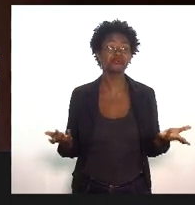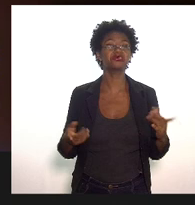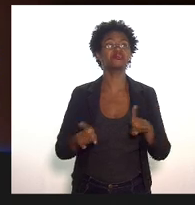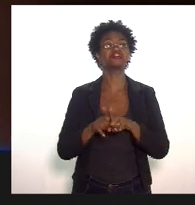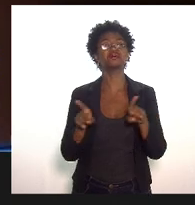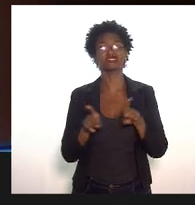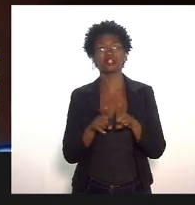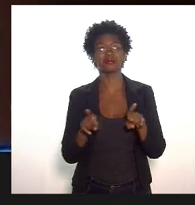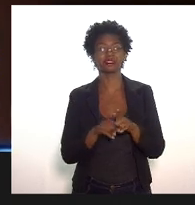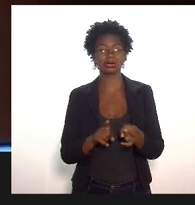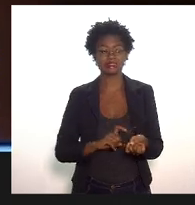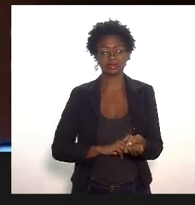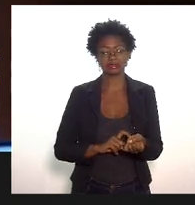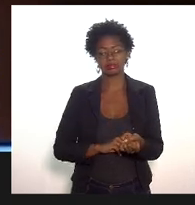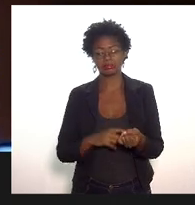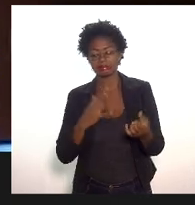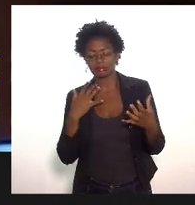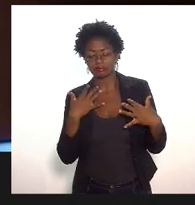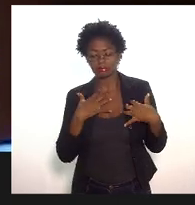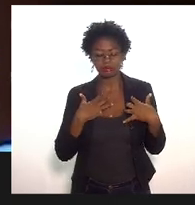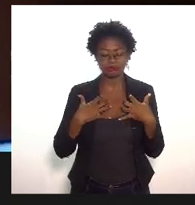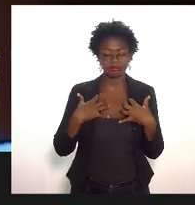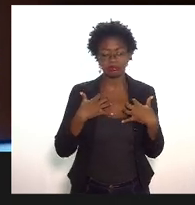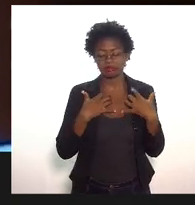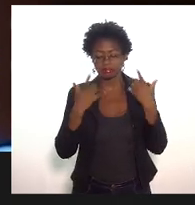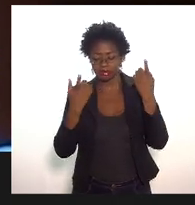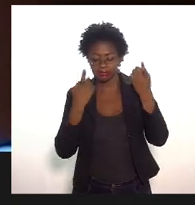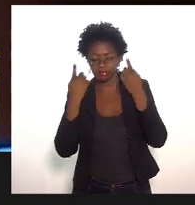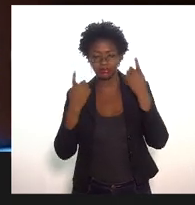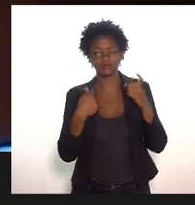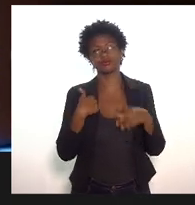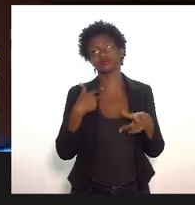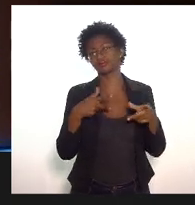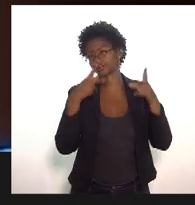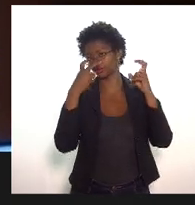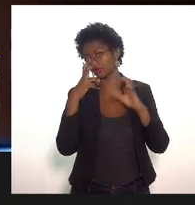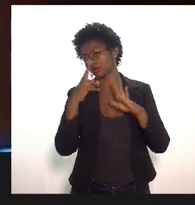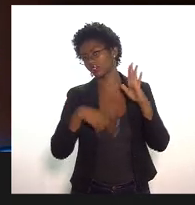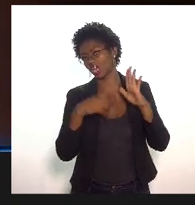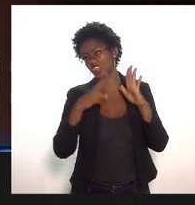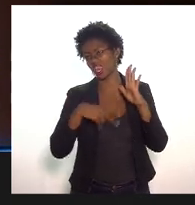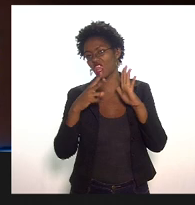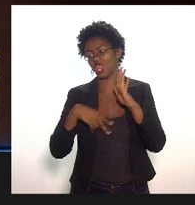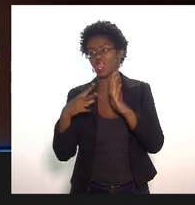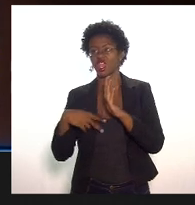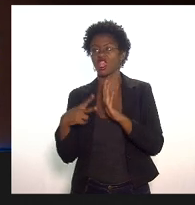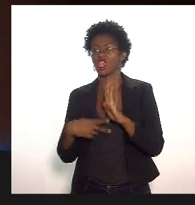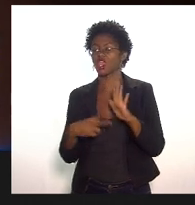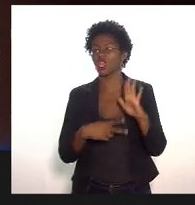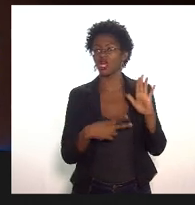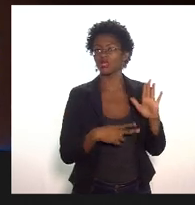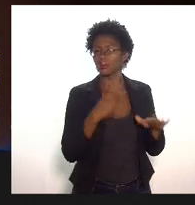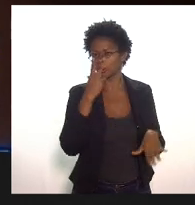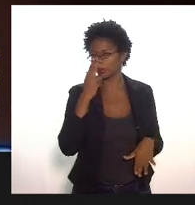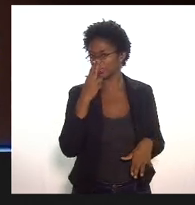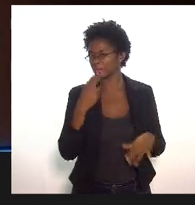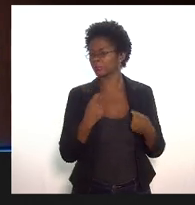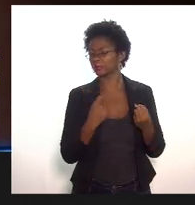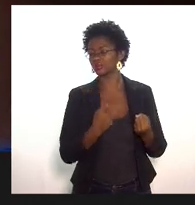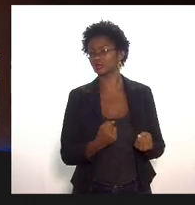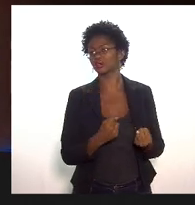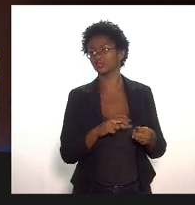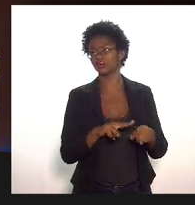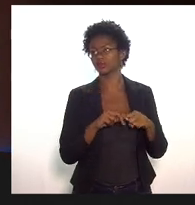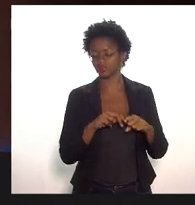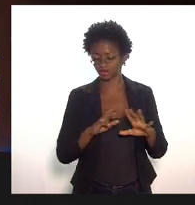Além de uma certa tensão que eu percebo, lendo as matérias a respeito, uma certa tensão provocada pelo